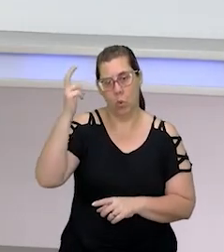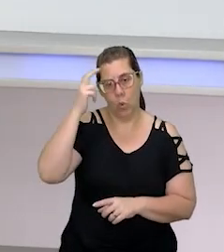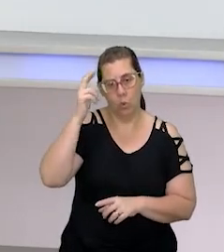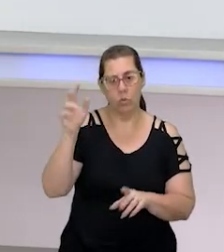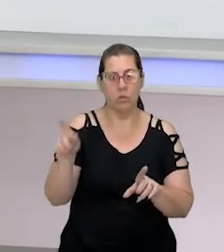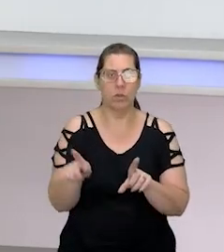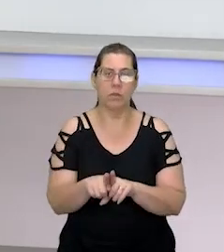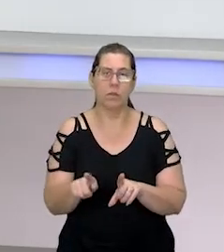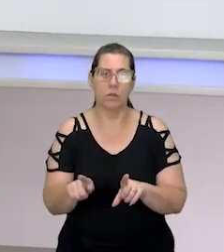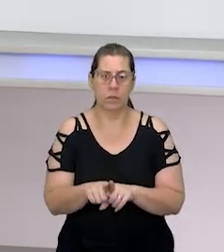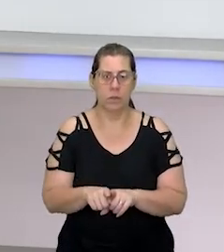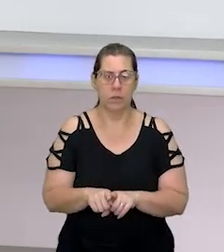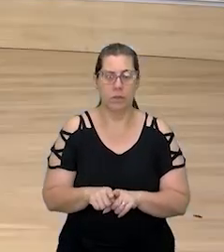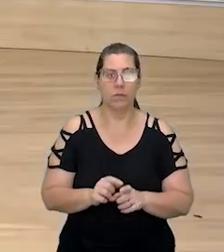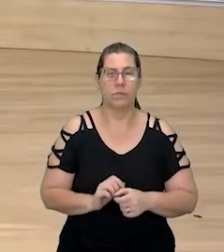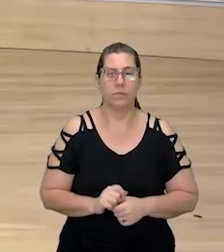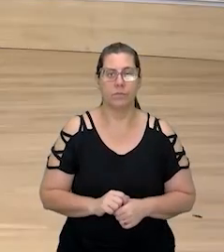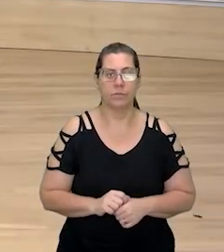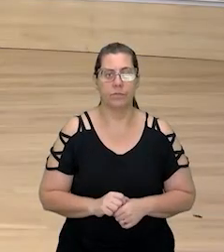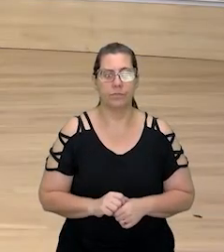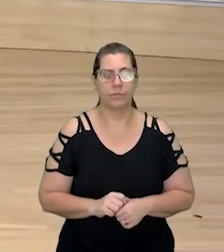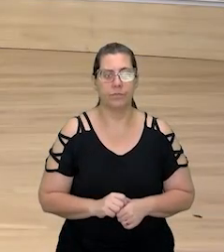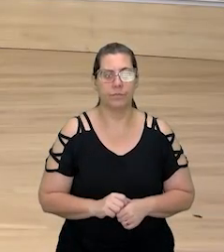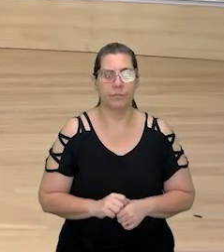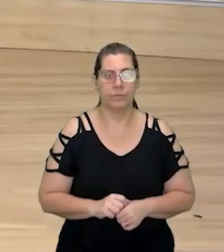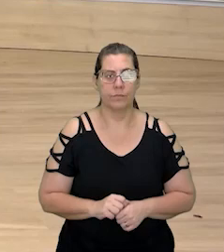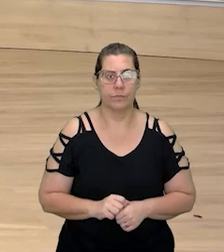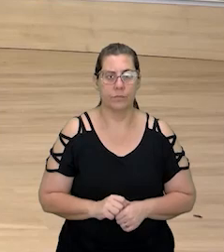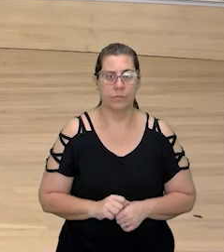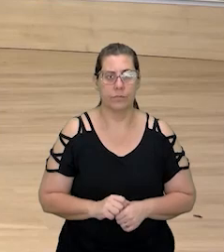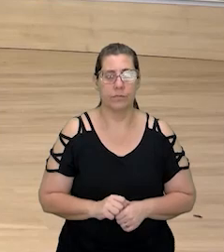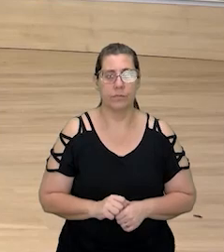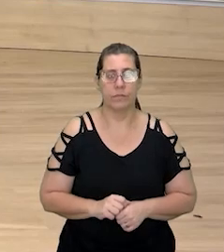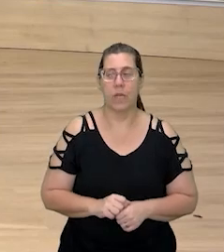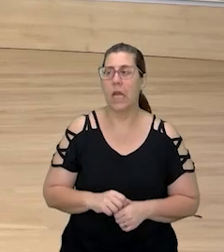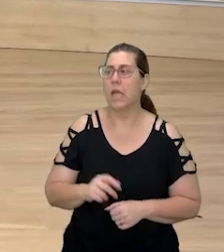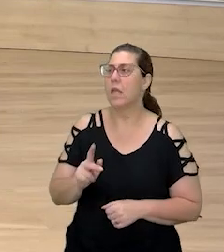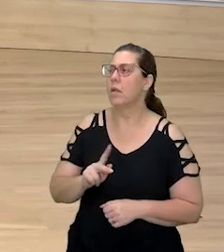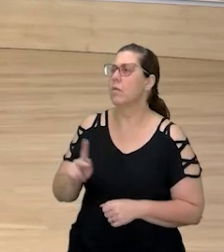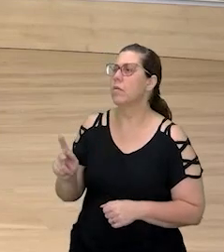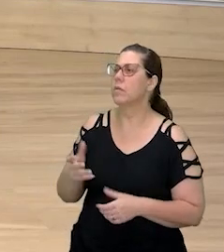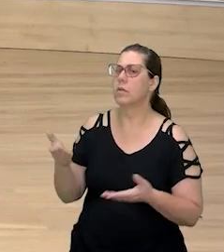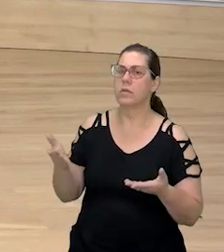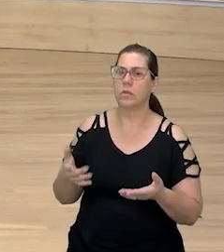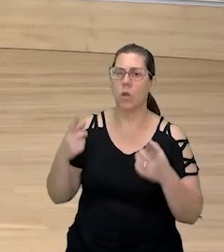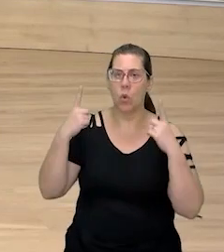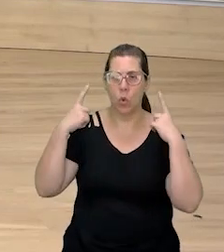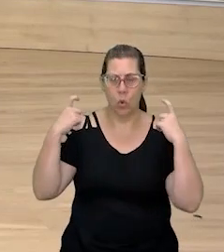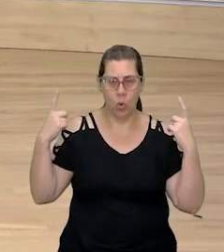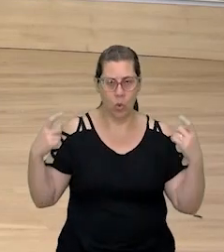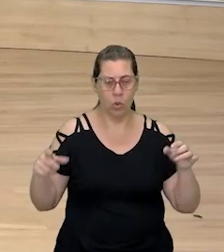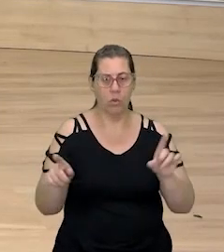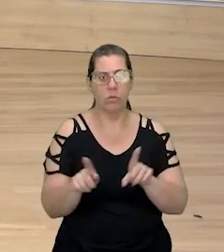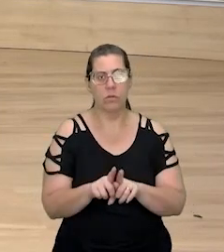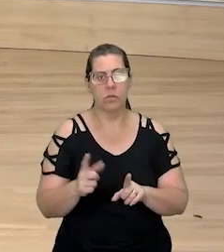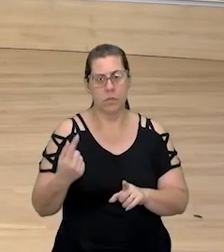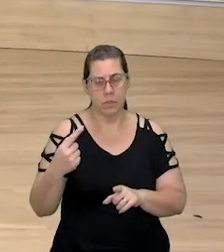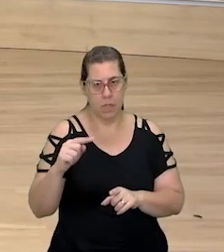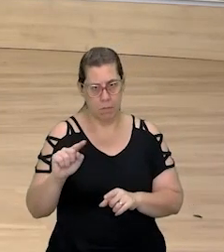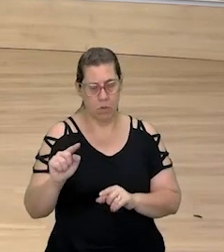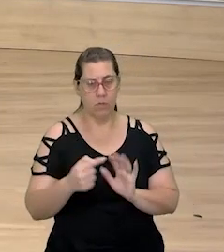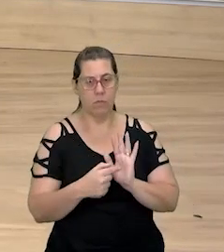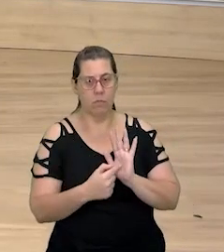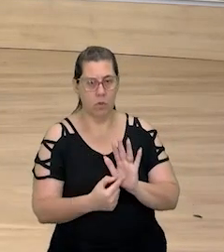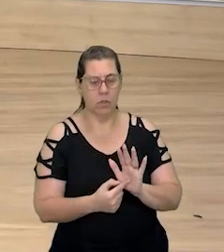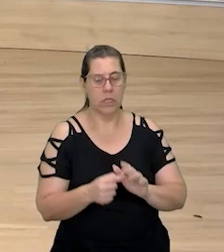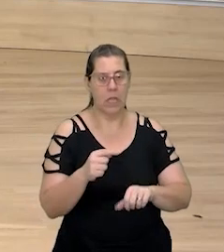e o Golpes de Lutas, certo? Certo. Professor Washington, a gente tem os sons também, que depois vão ser colocados